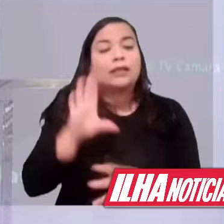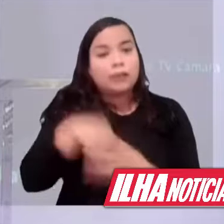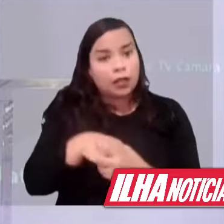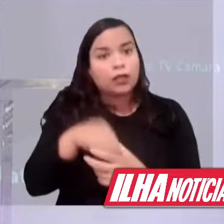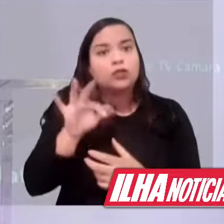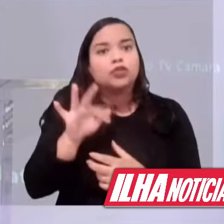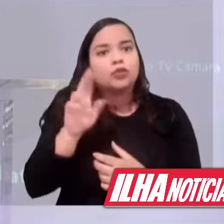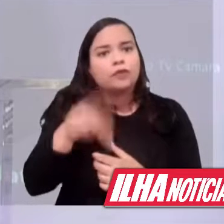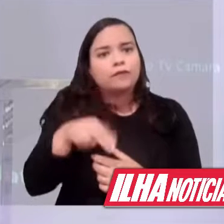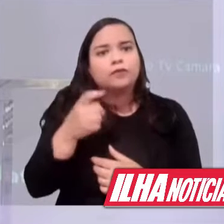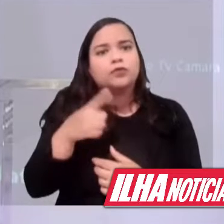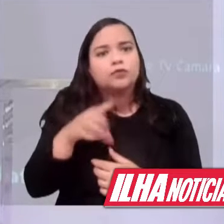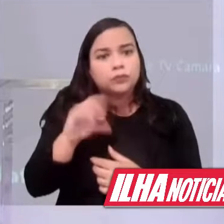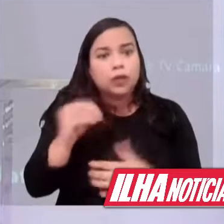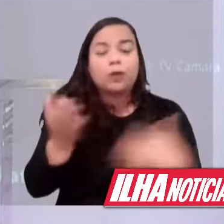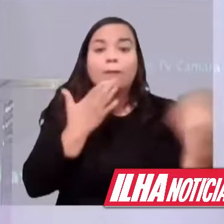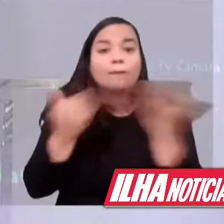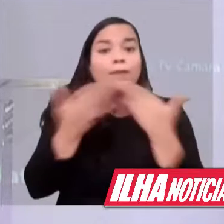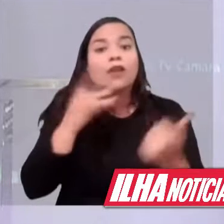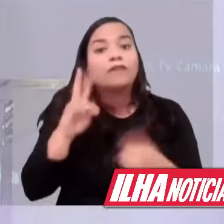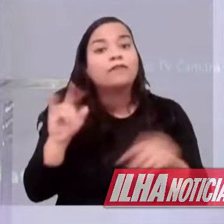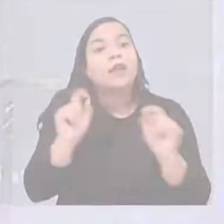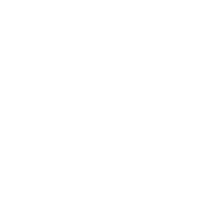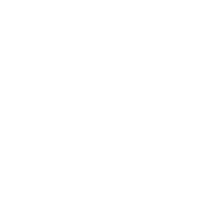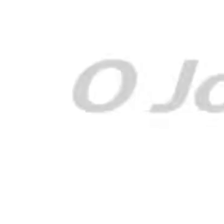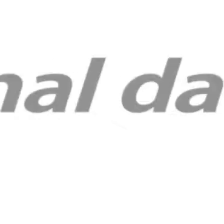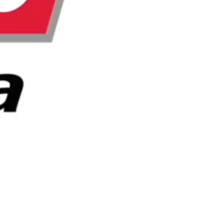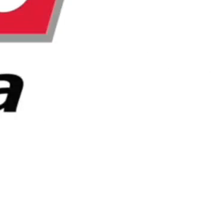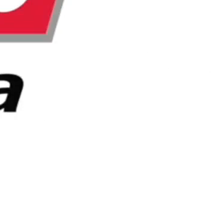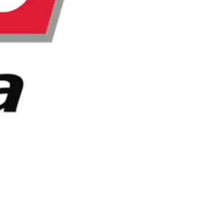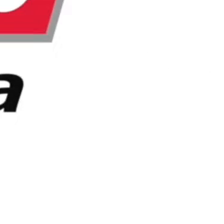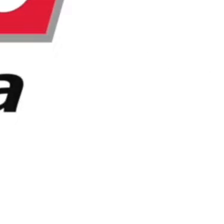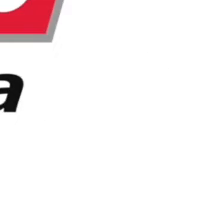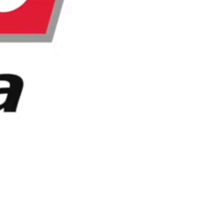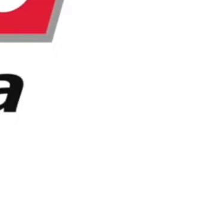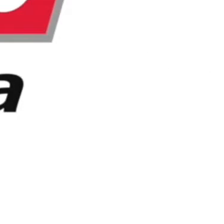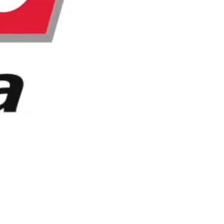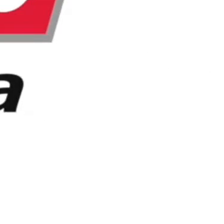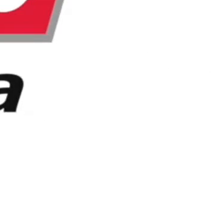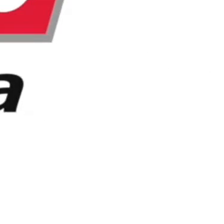melhorei melhoria muito acesso à ilha é